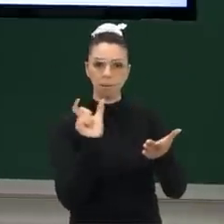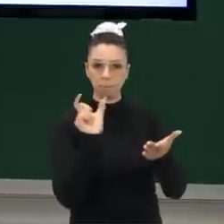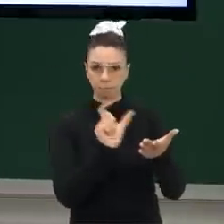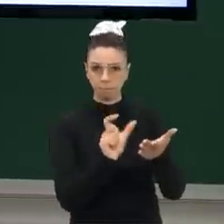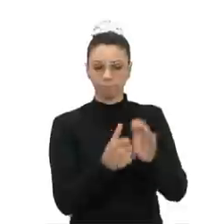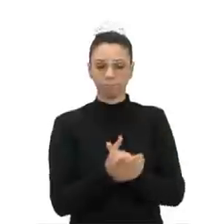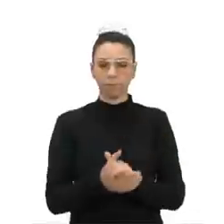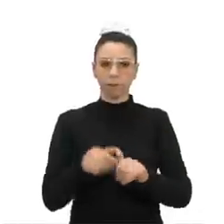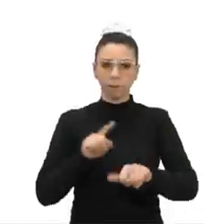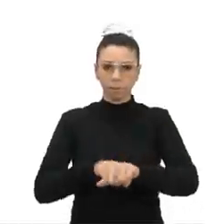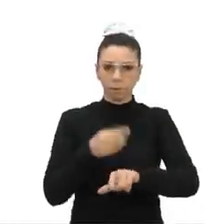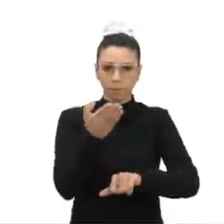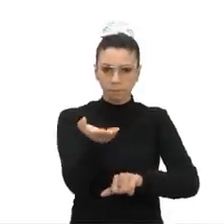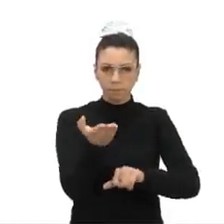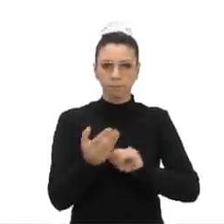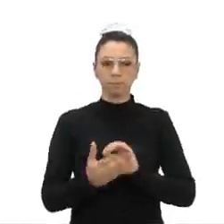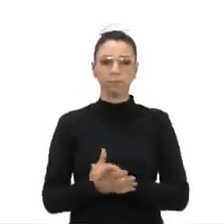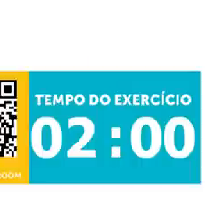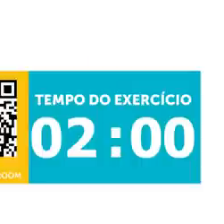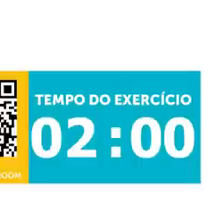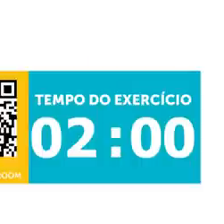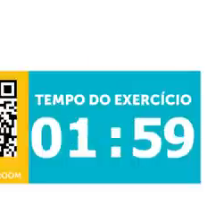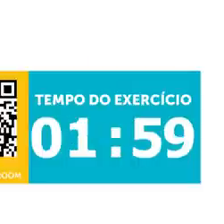um tempinho para vocês.